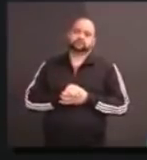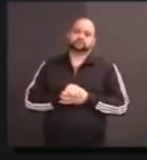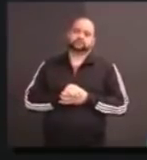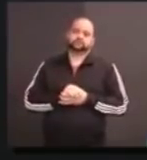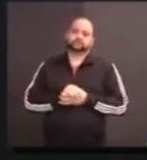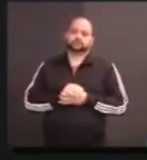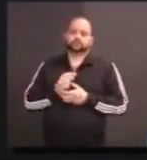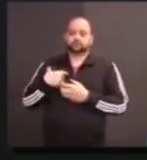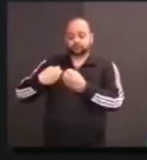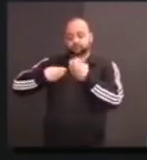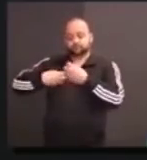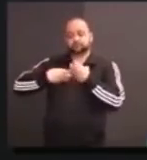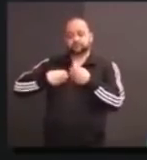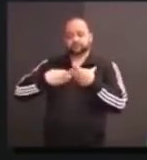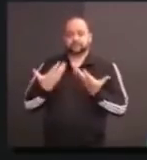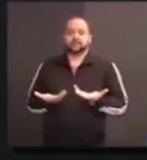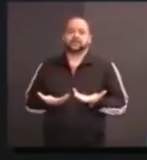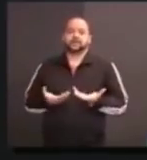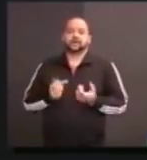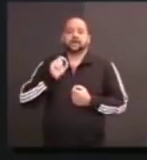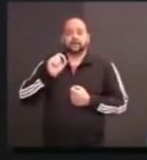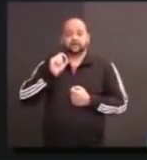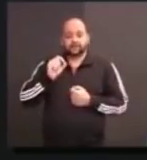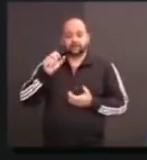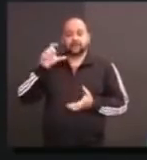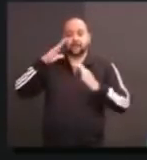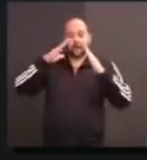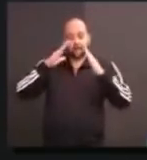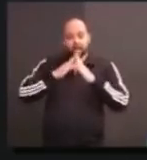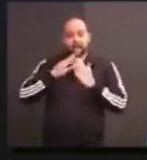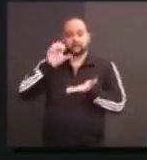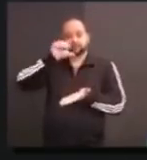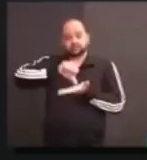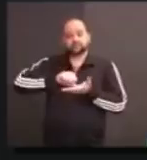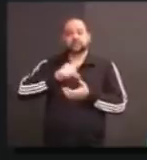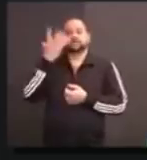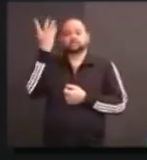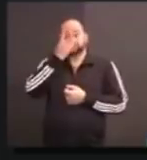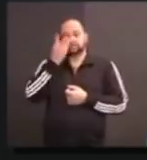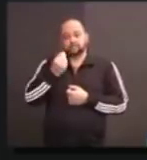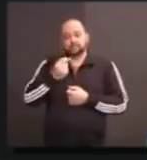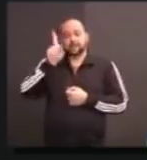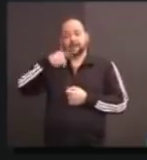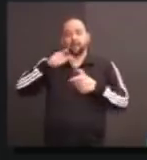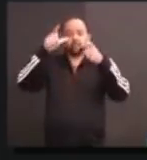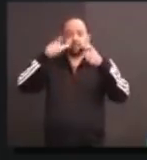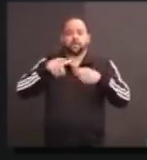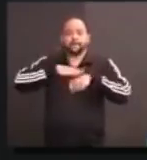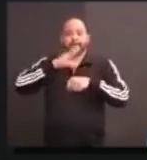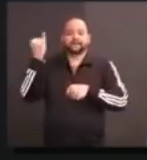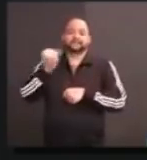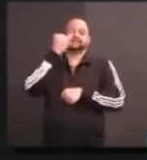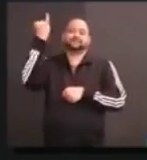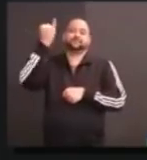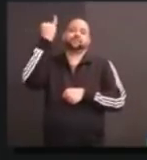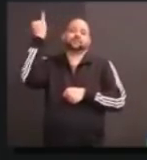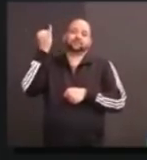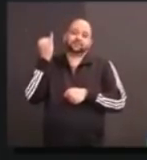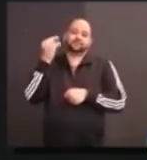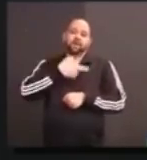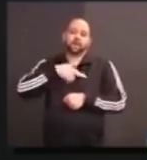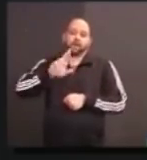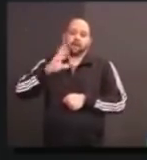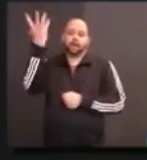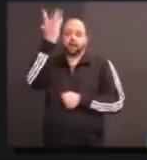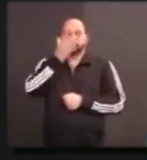E nos ensinava que o centro espírita é a célula mais importante do movimento